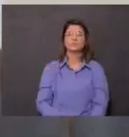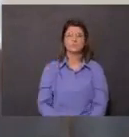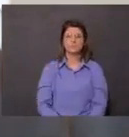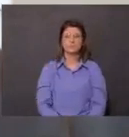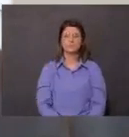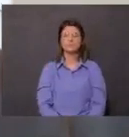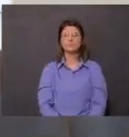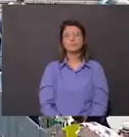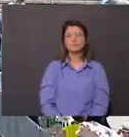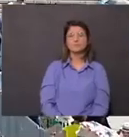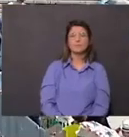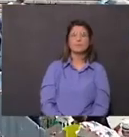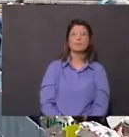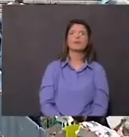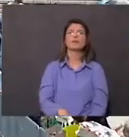saeculorum.